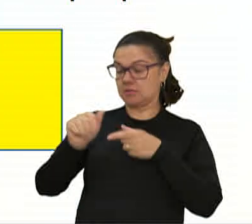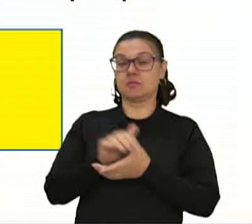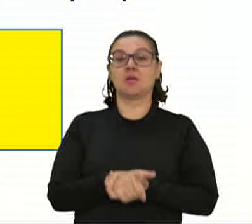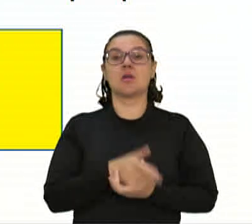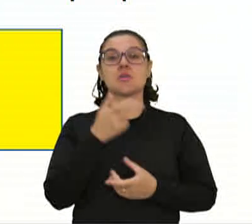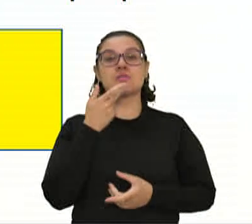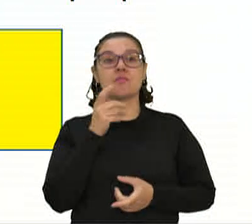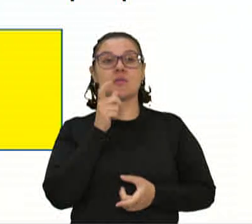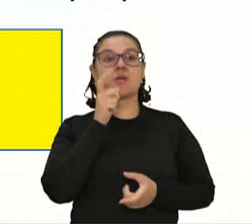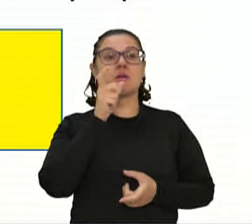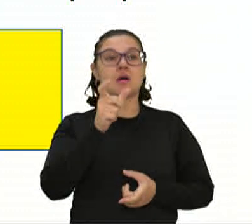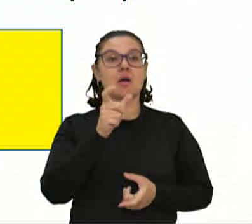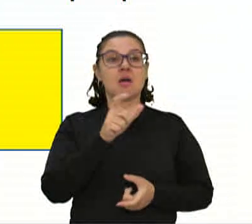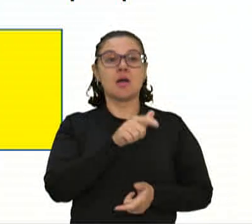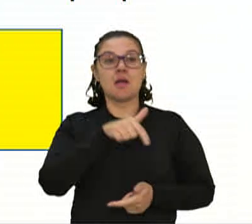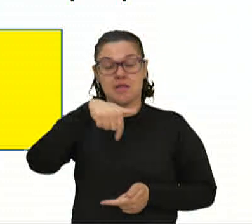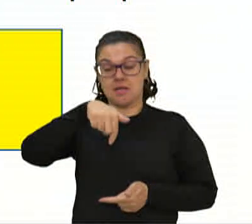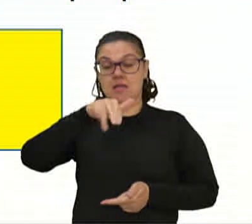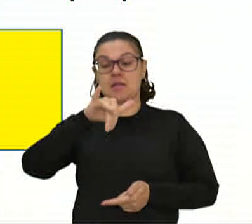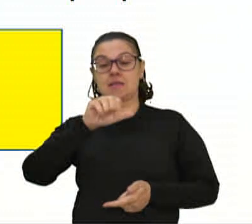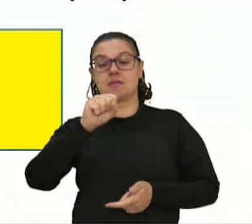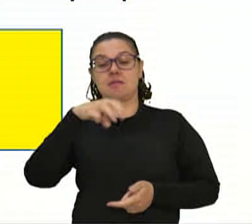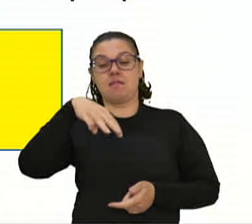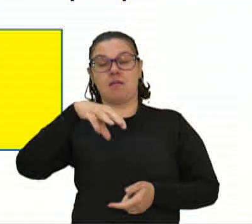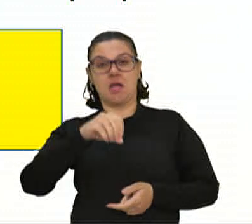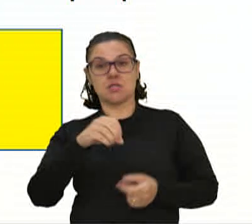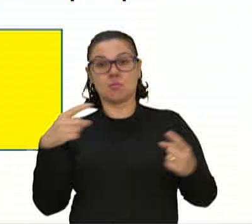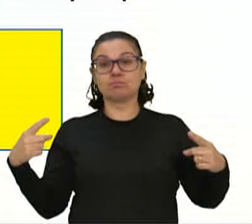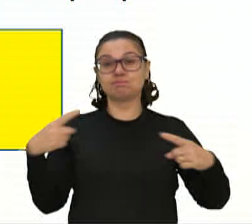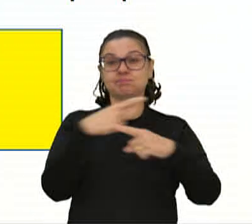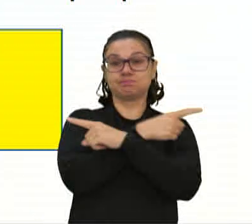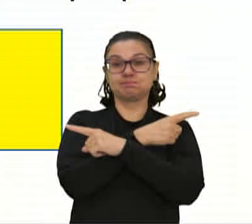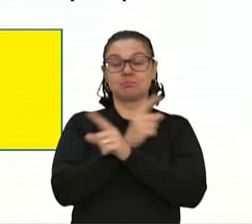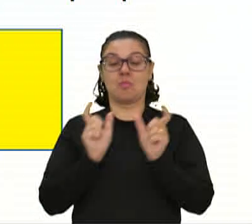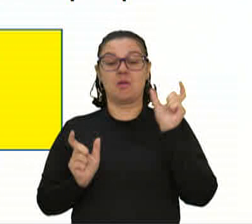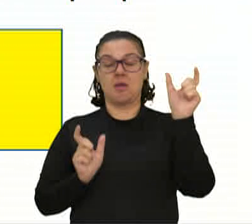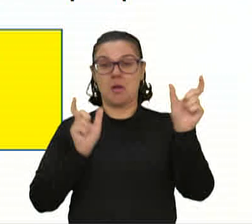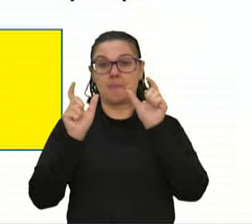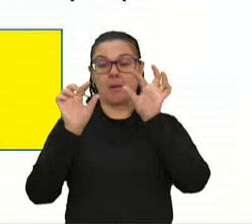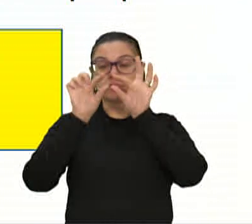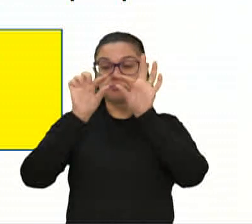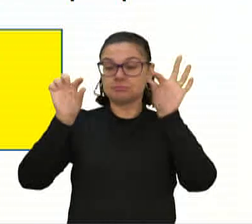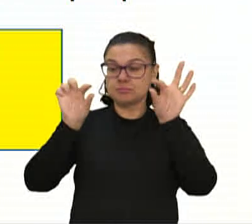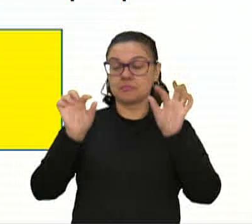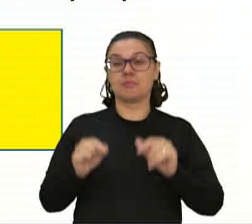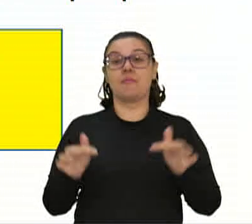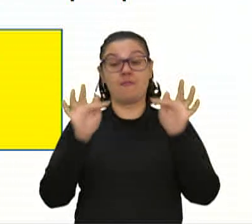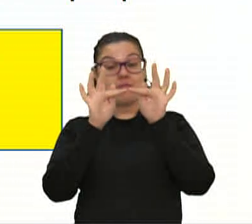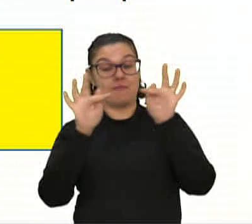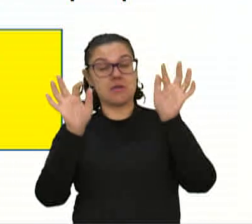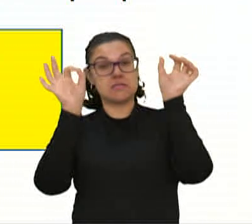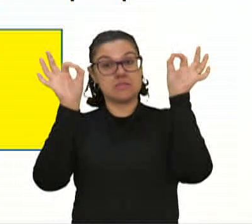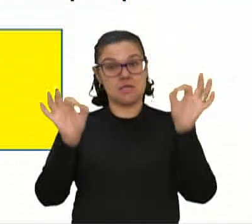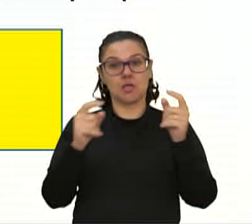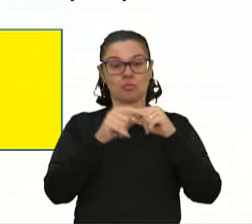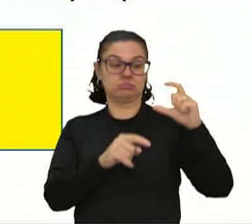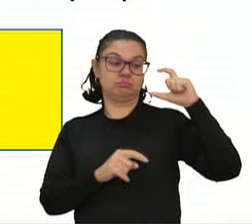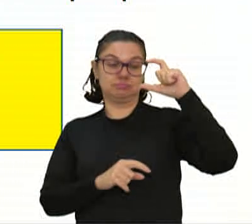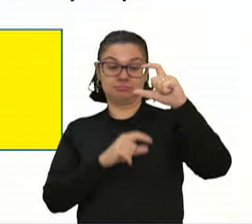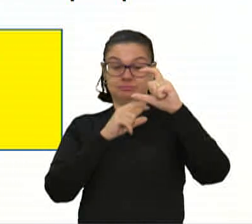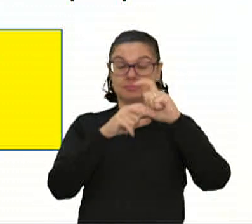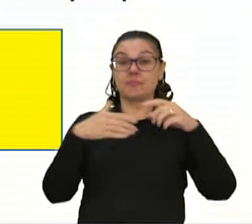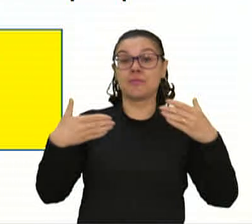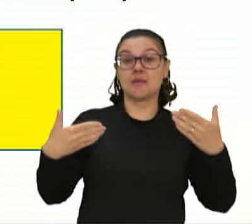Chamamos quiasmo a disposição cruzada da ordem das partes simétricas de duas frases ou versos.